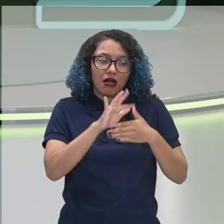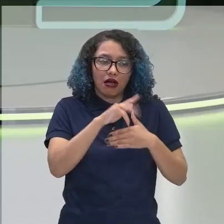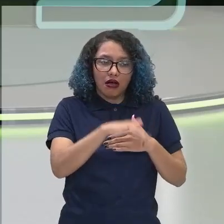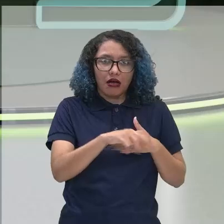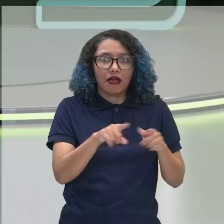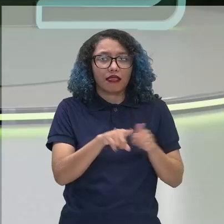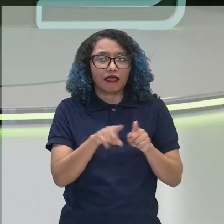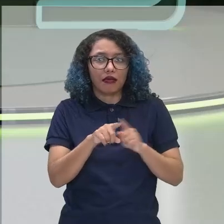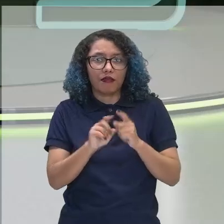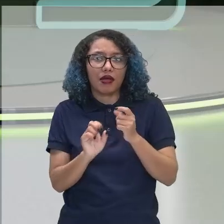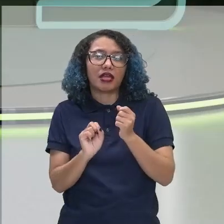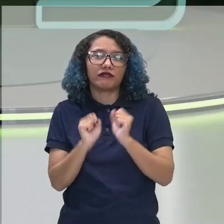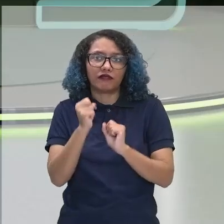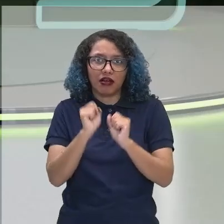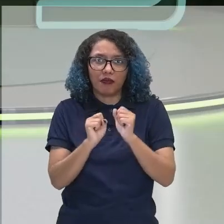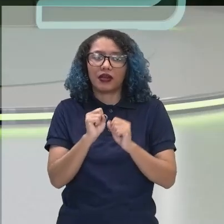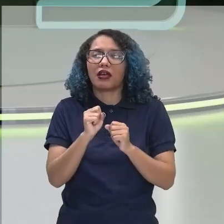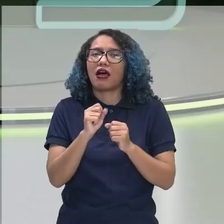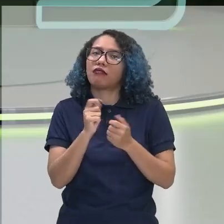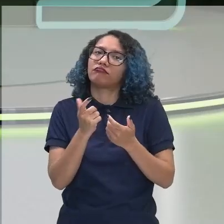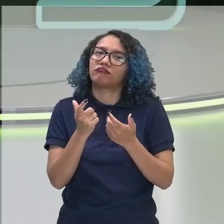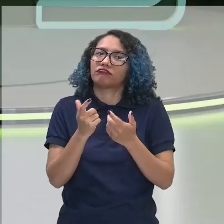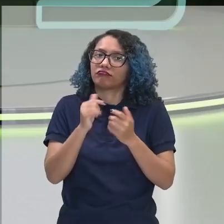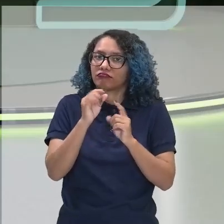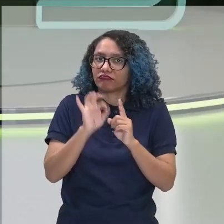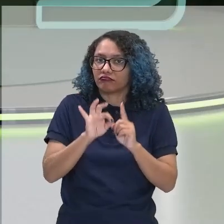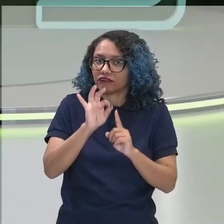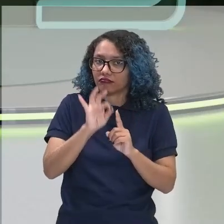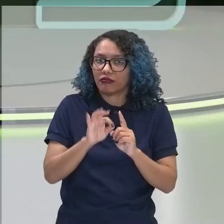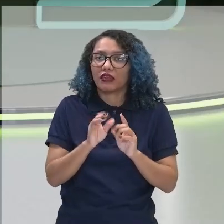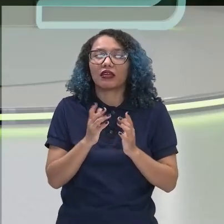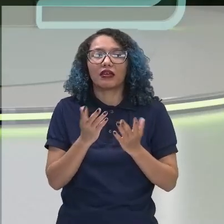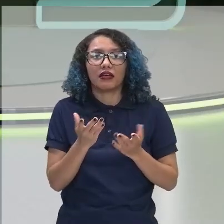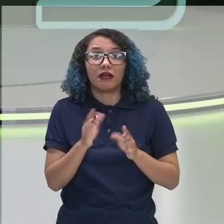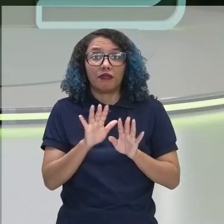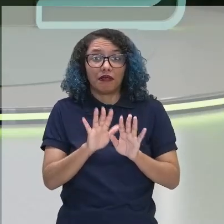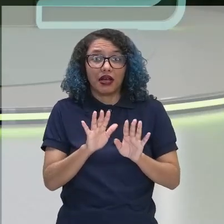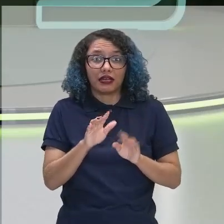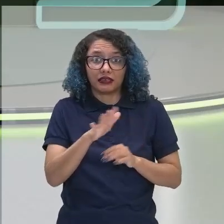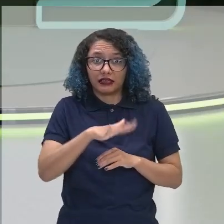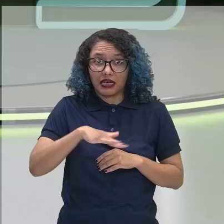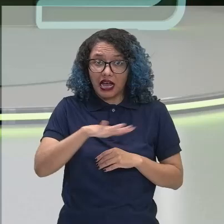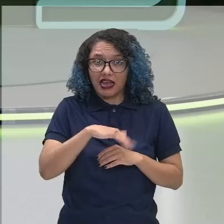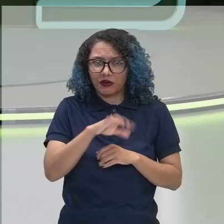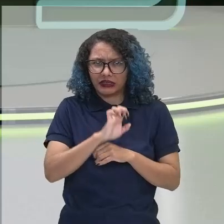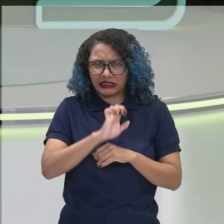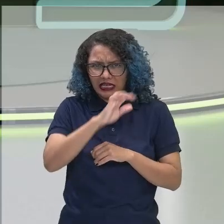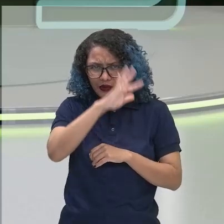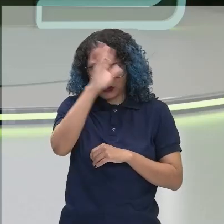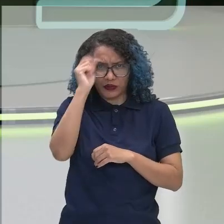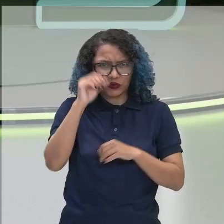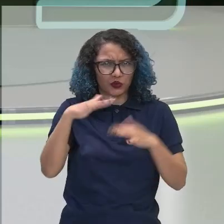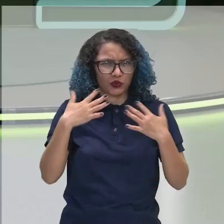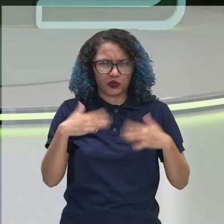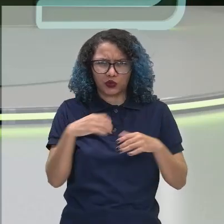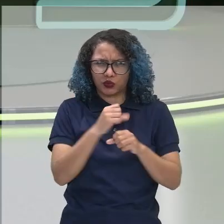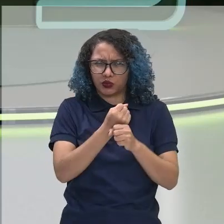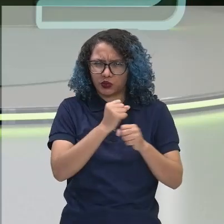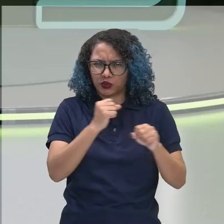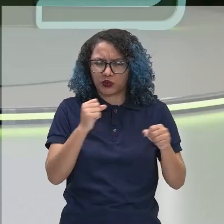de termoelétricas, né? O fato é que pela vastidão aí do nosso Amazonas, né, a gente vai ter aí